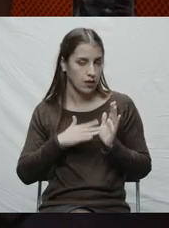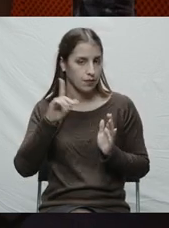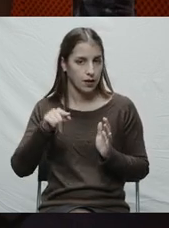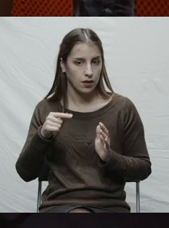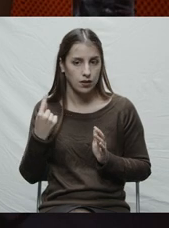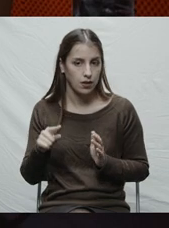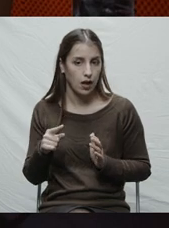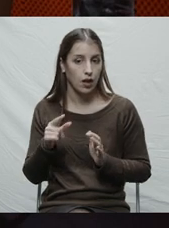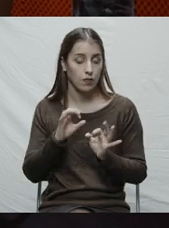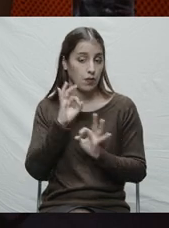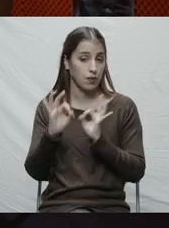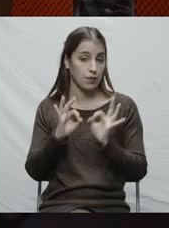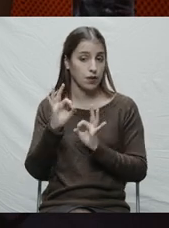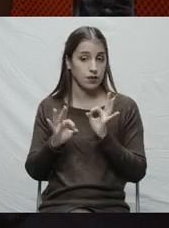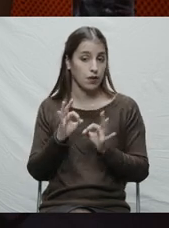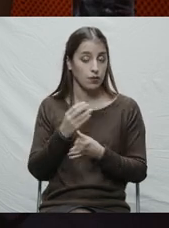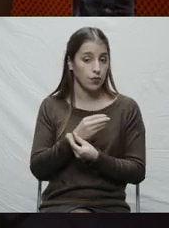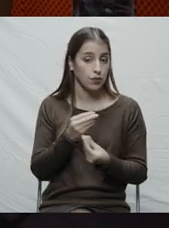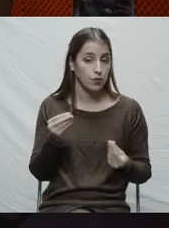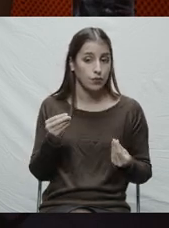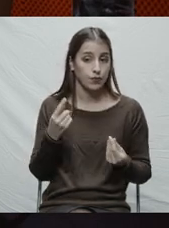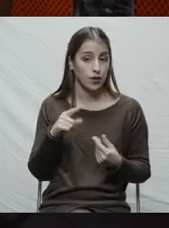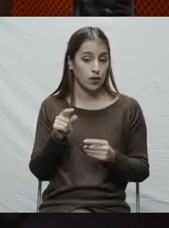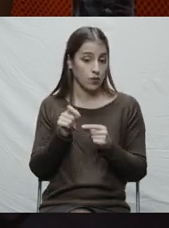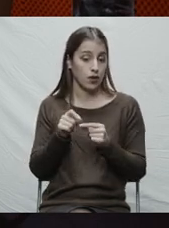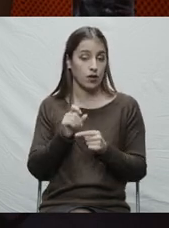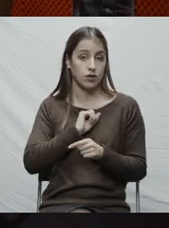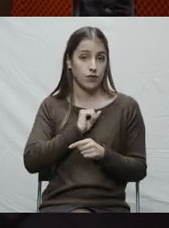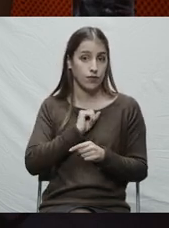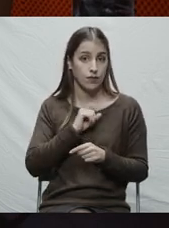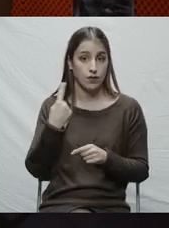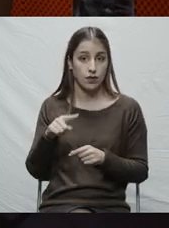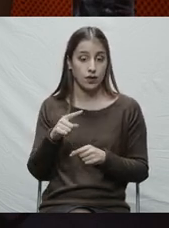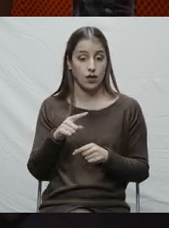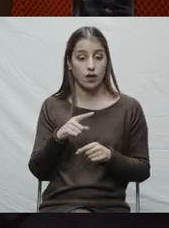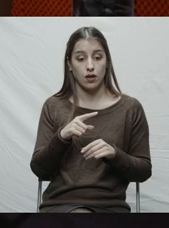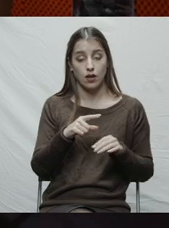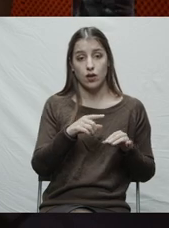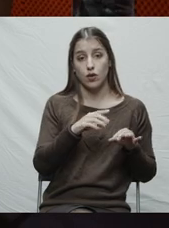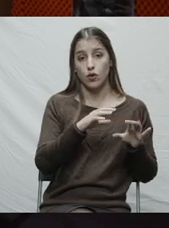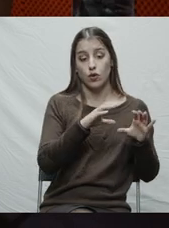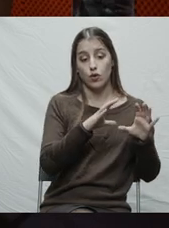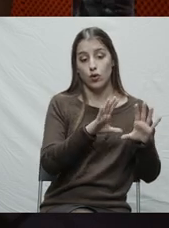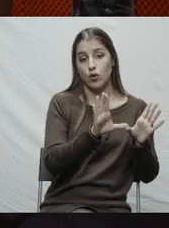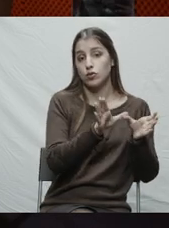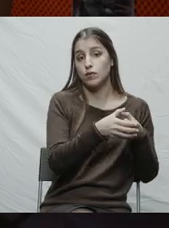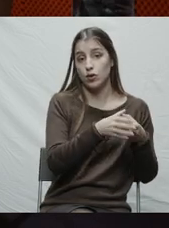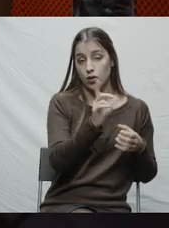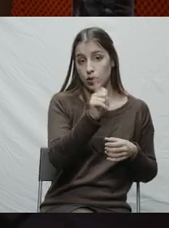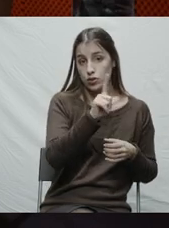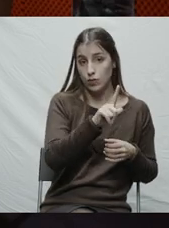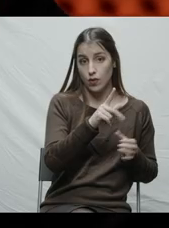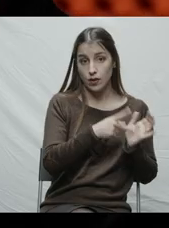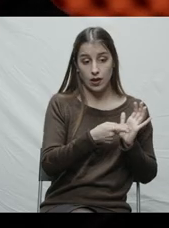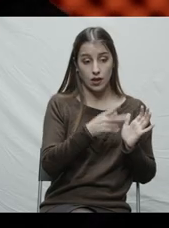percurso, tinham uma corporalidade muito... E depois tinha colegas minhas que vinham do Conservatório de Lisboa, que tinham uma técnica incrível e